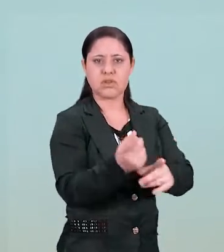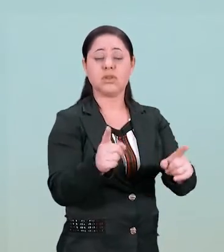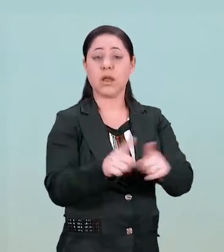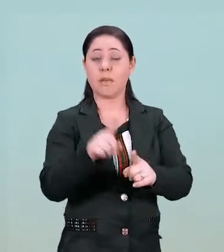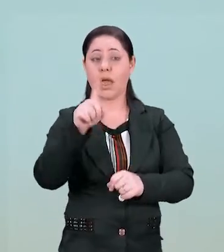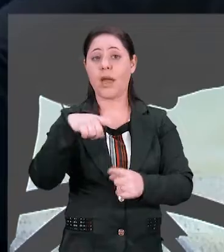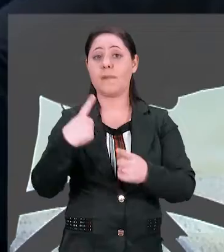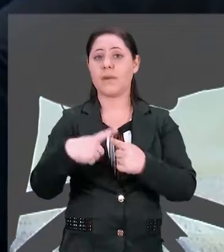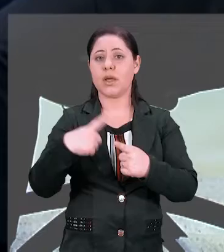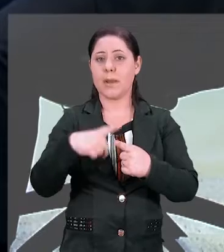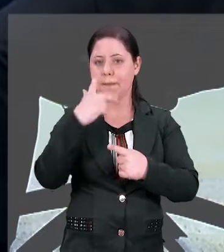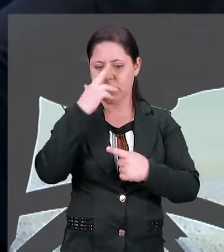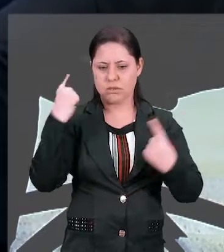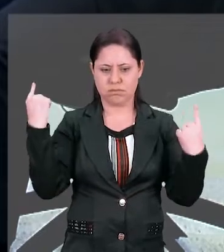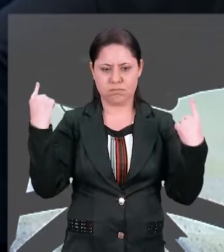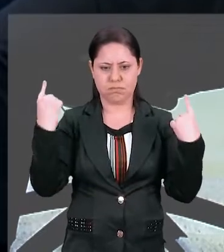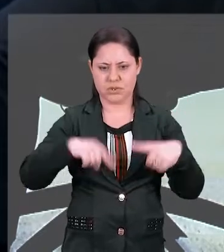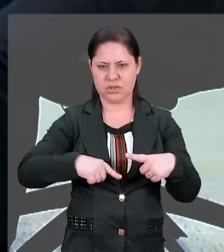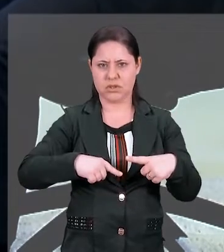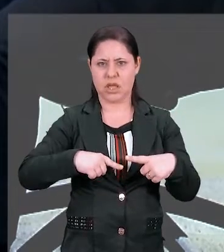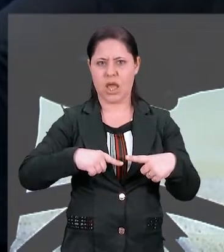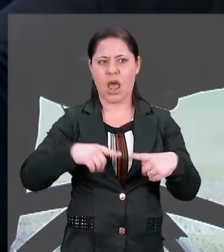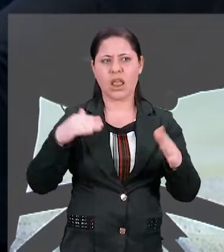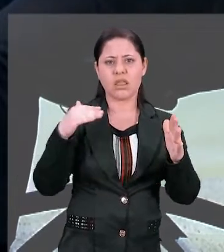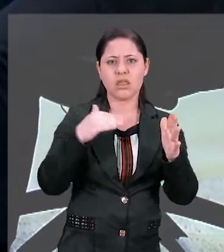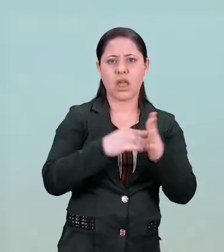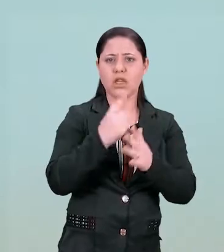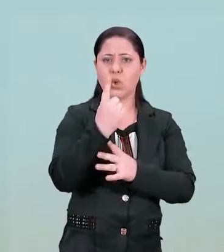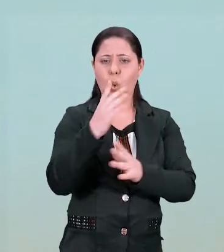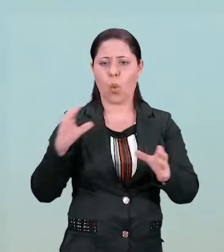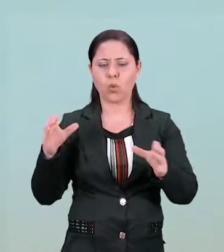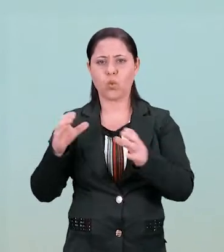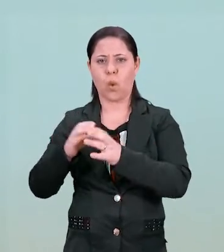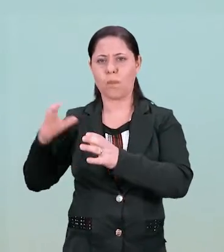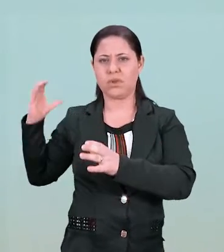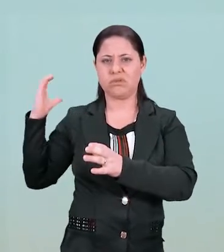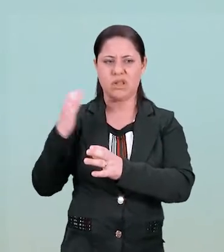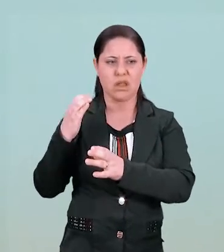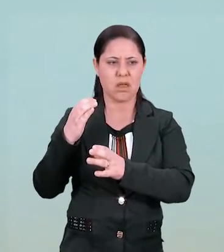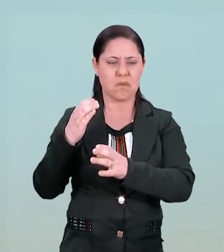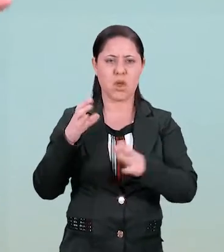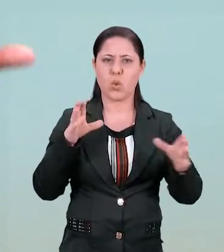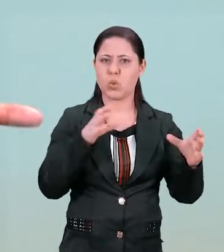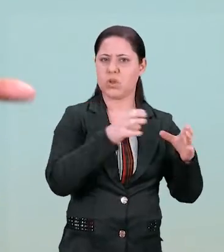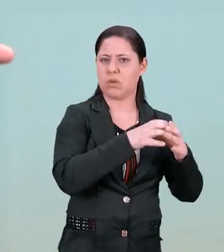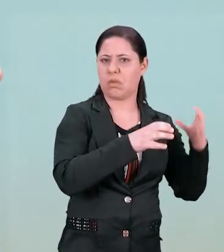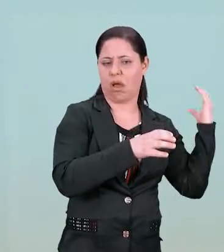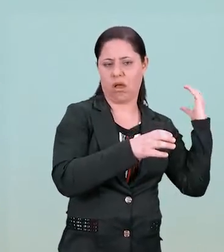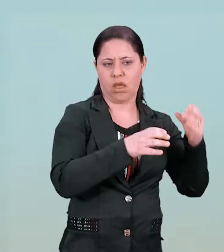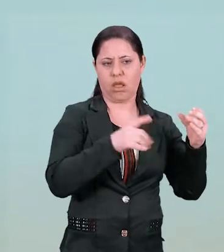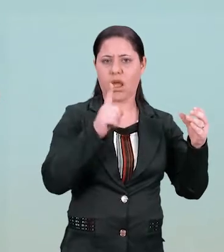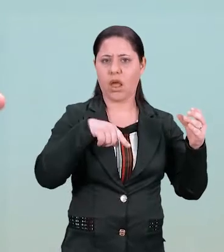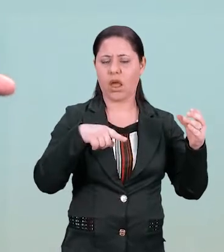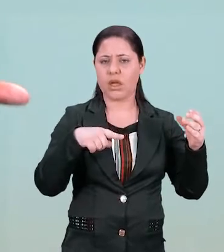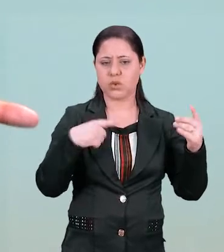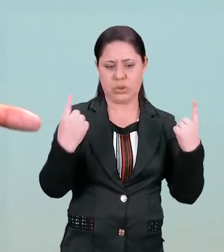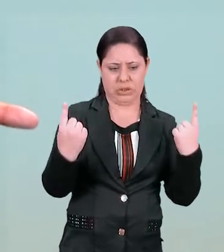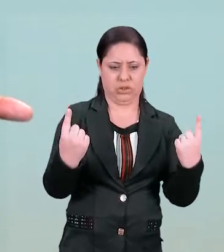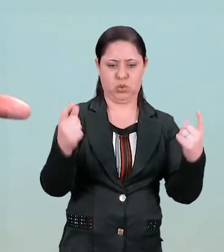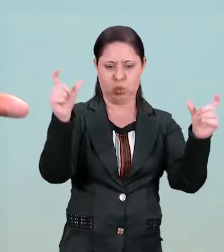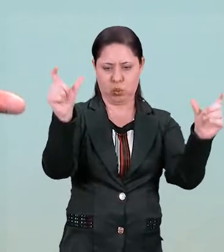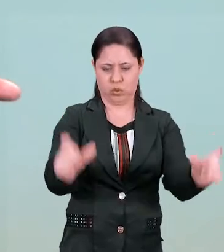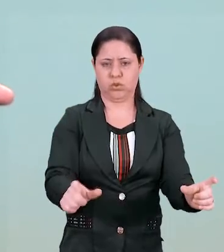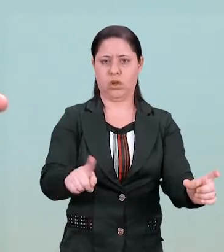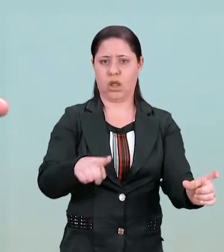acirrar até que uma dessas facções, né, nacionais que atuam, inclusive, nos 2 países produtores de drogas, Paraguai e